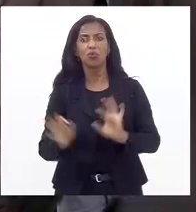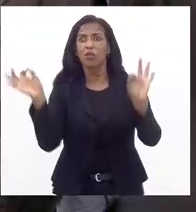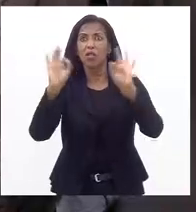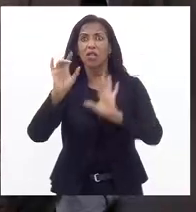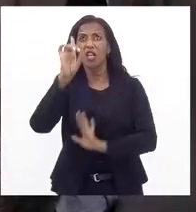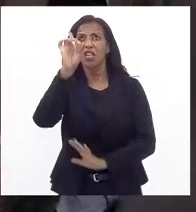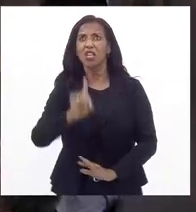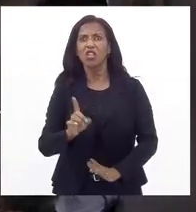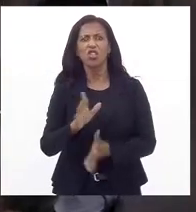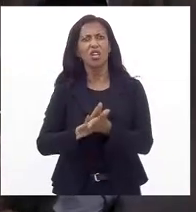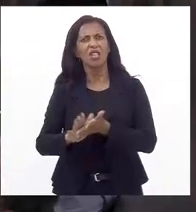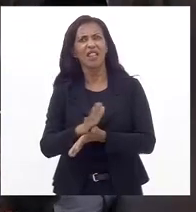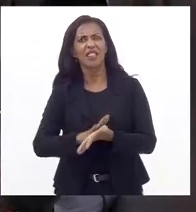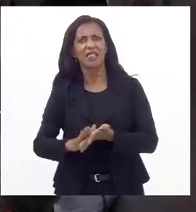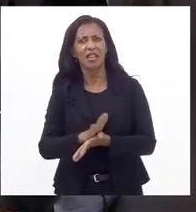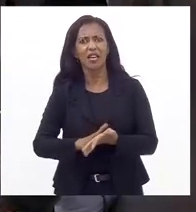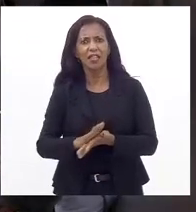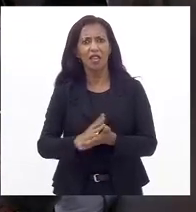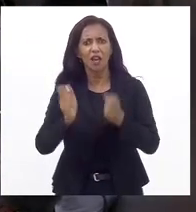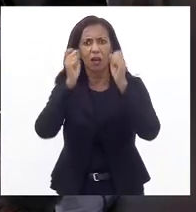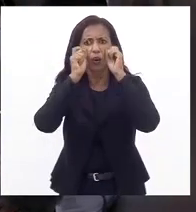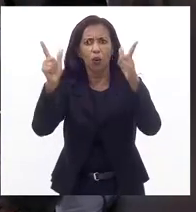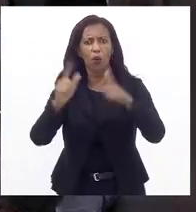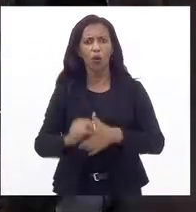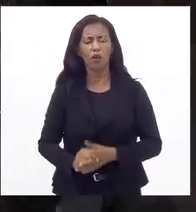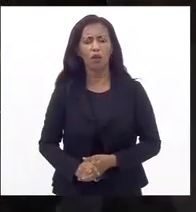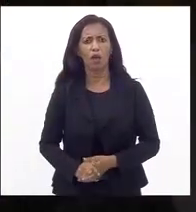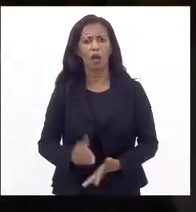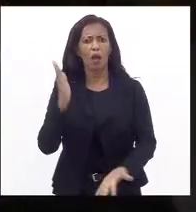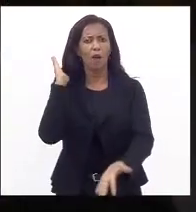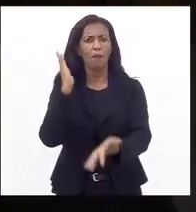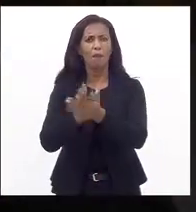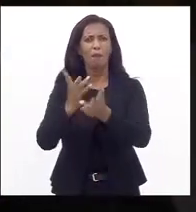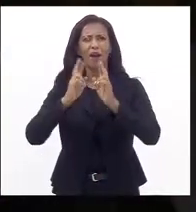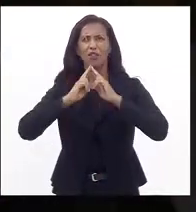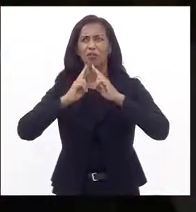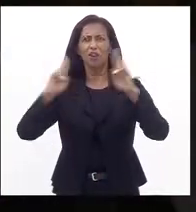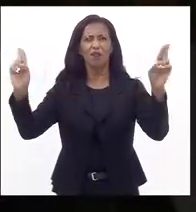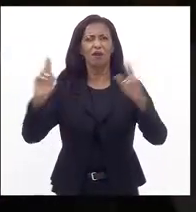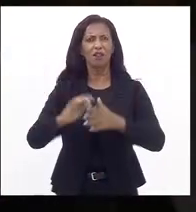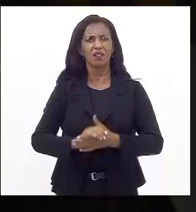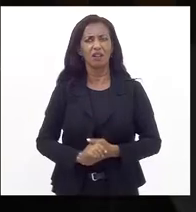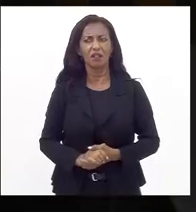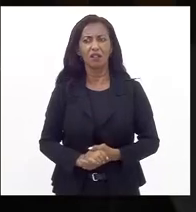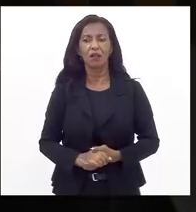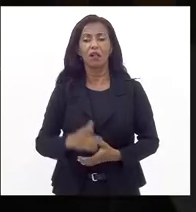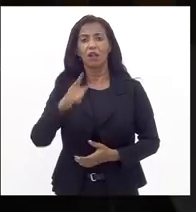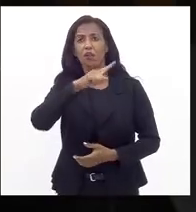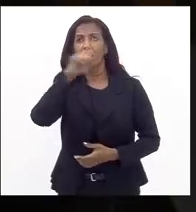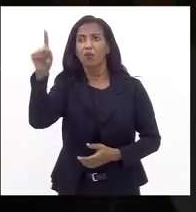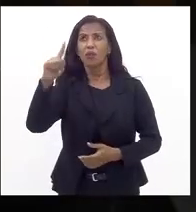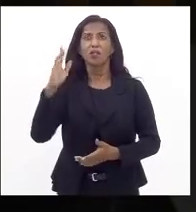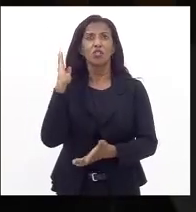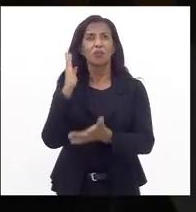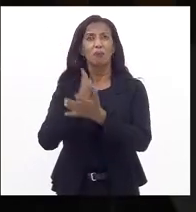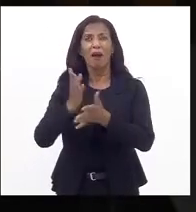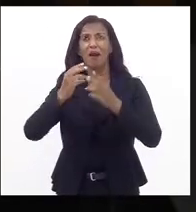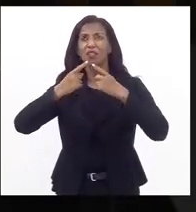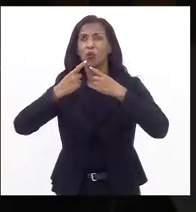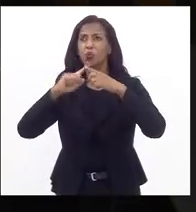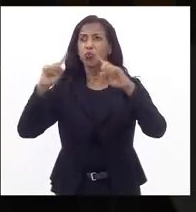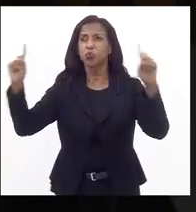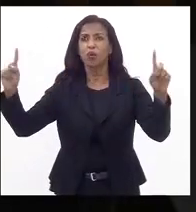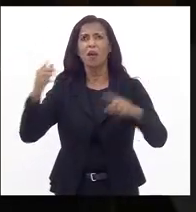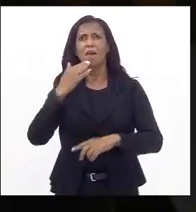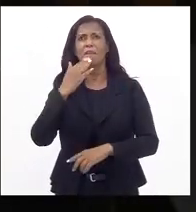direito nenhum acordem acordem e Parem de ficar vaiando e peçam Parem de ficar maior de peça um